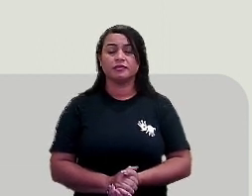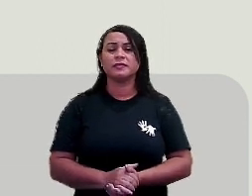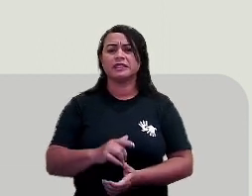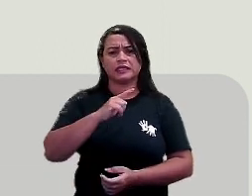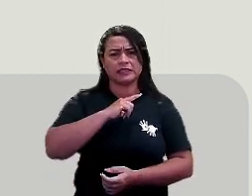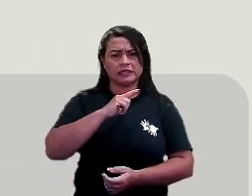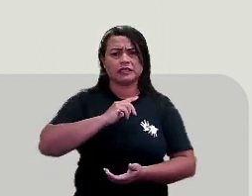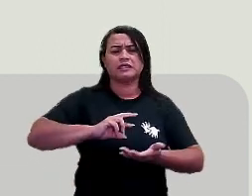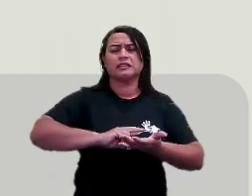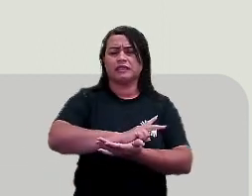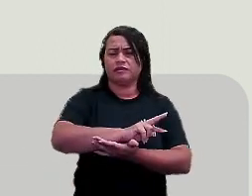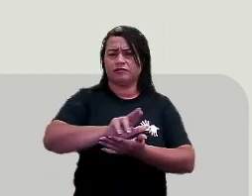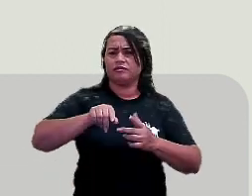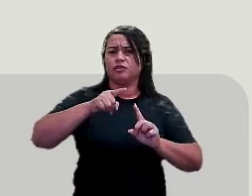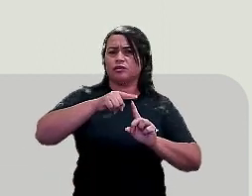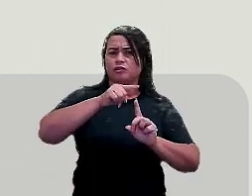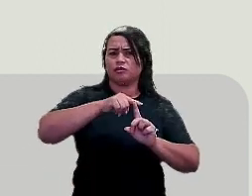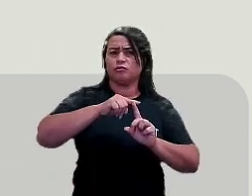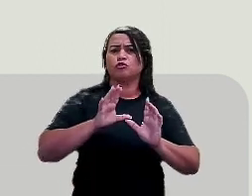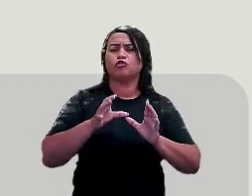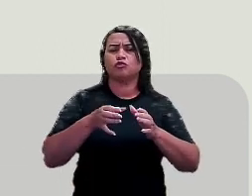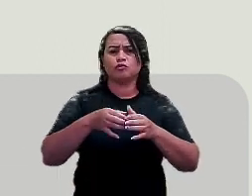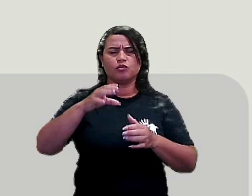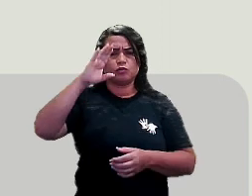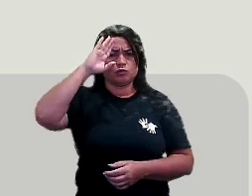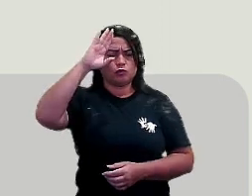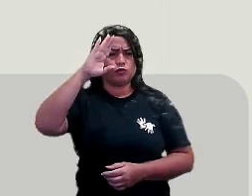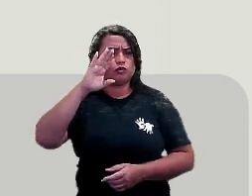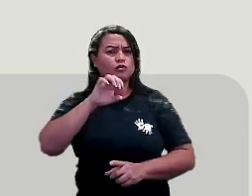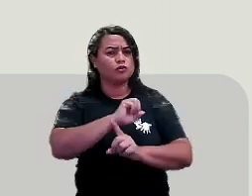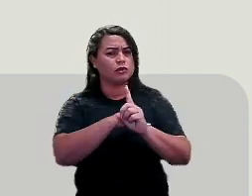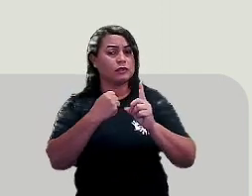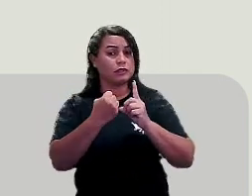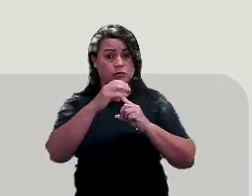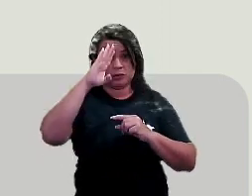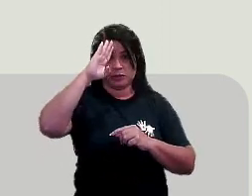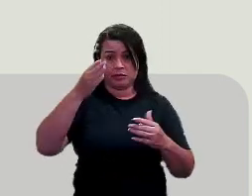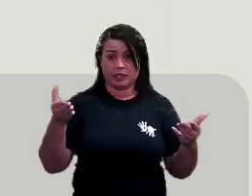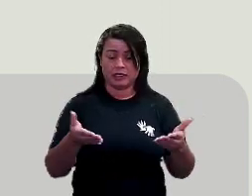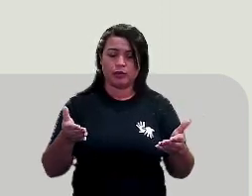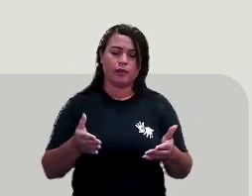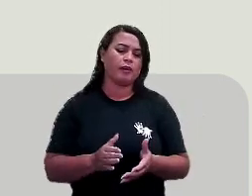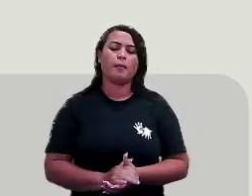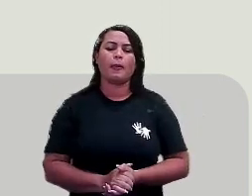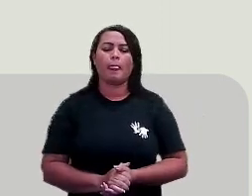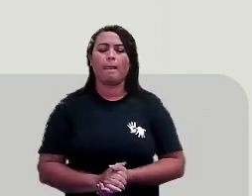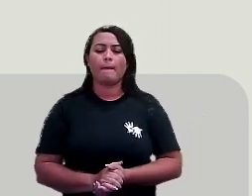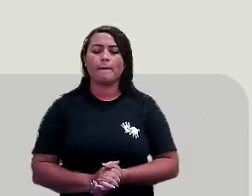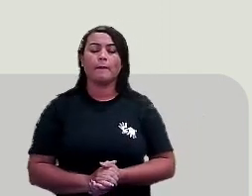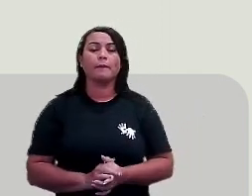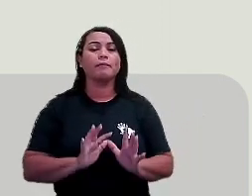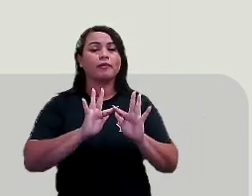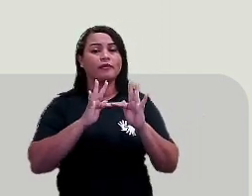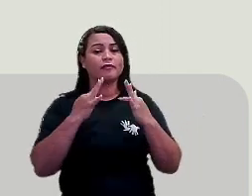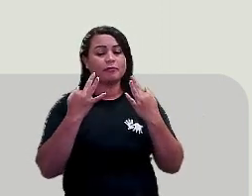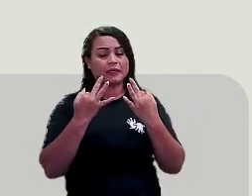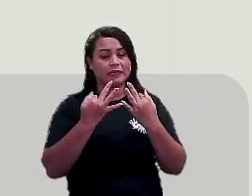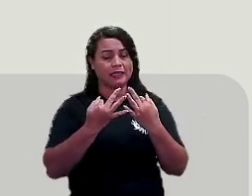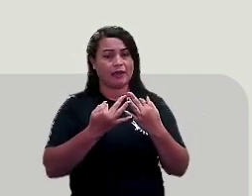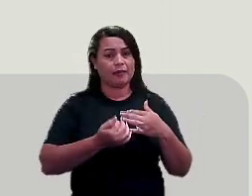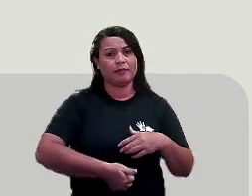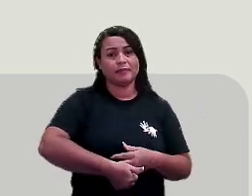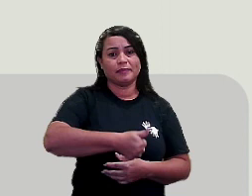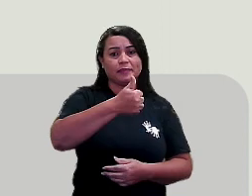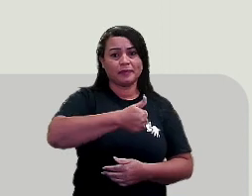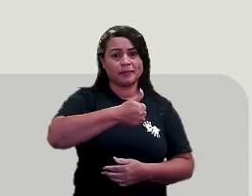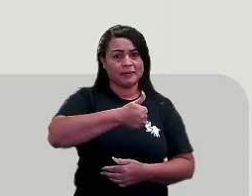Existem vários tipos de grupos sociais, mas os principais vamos aprender agora. Que é o familiar, que constitui